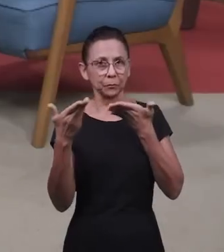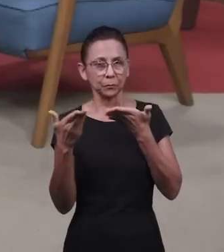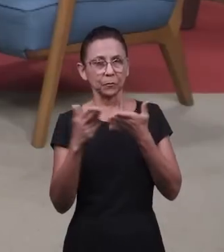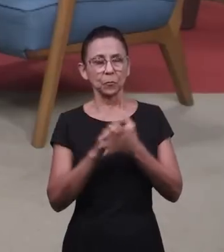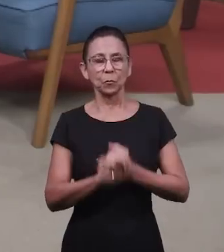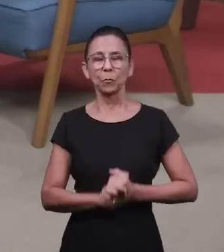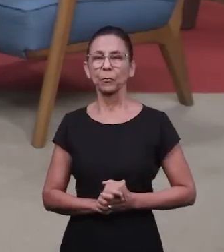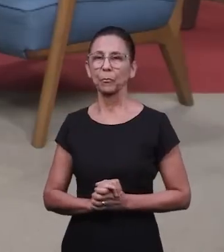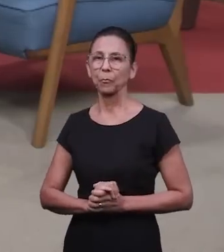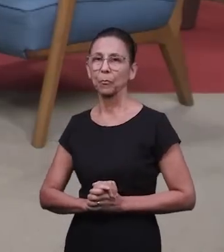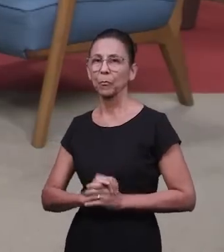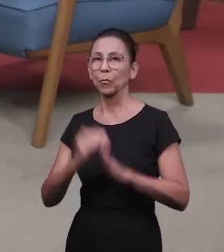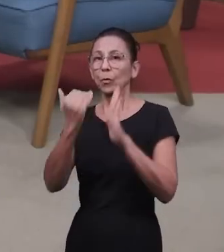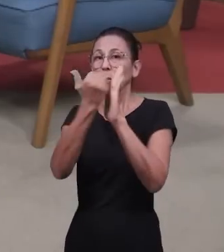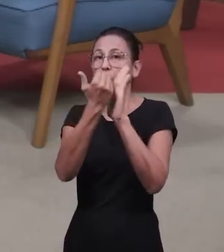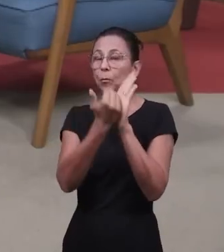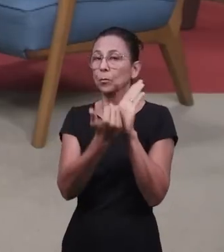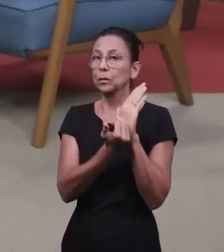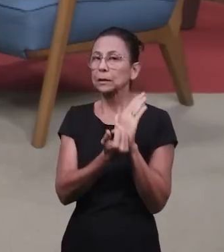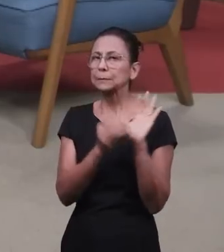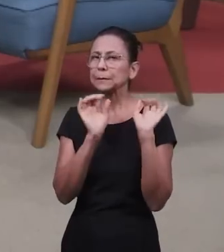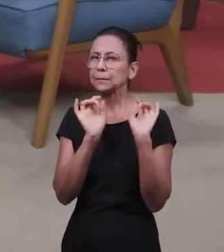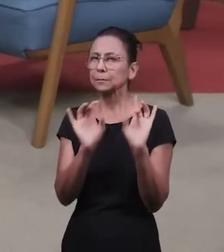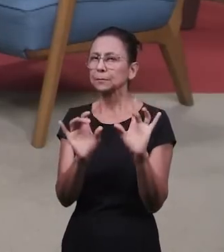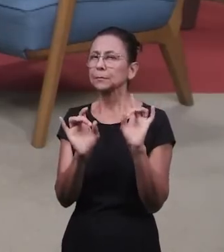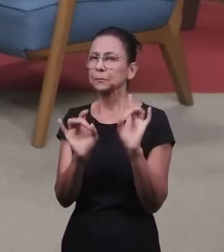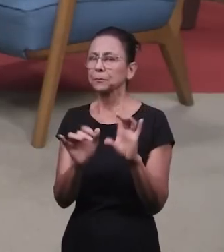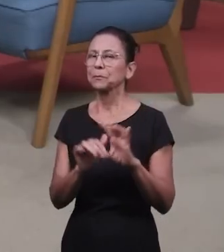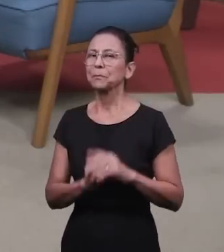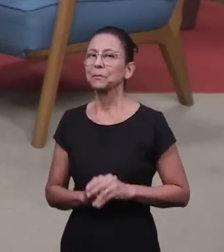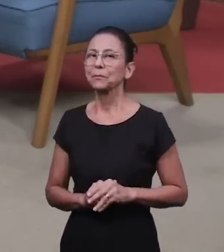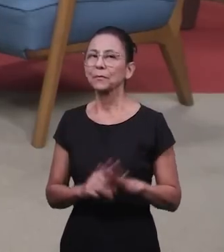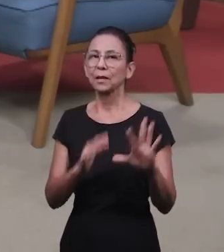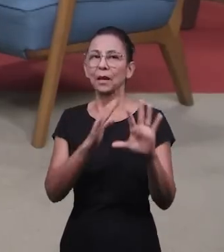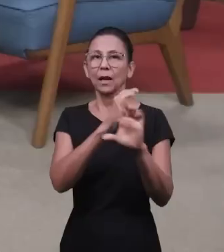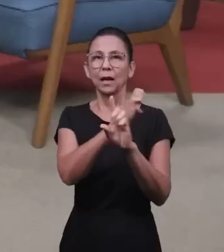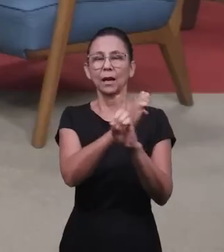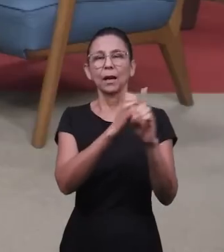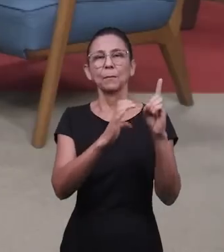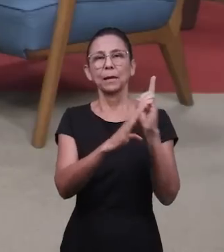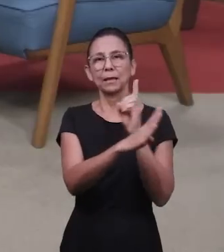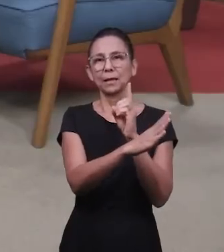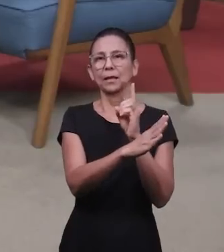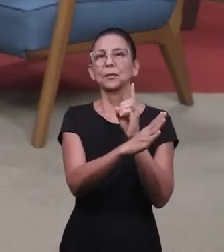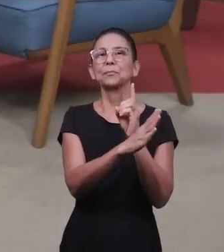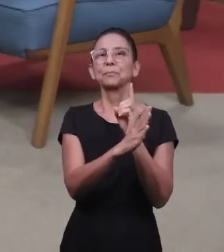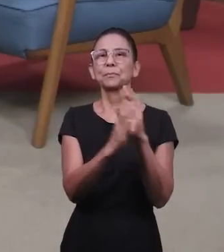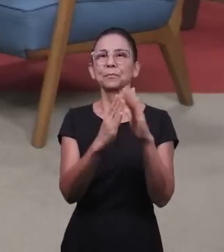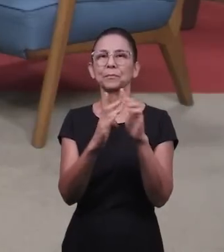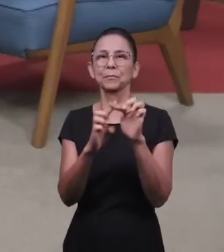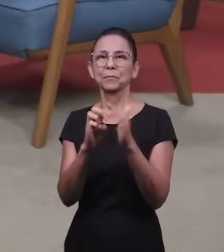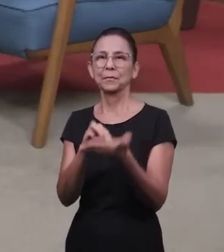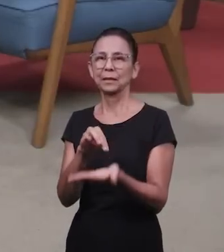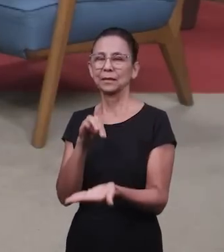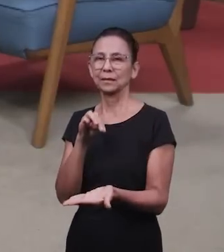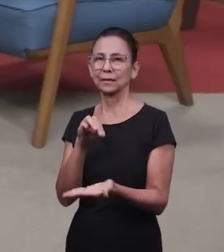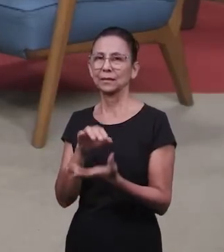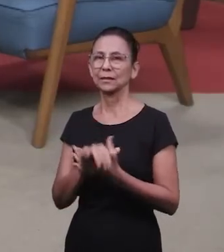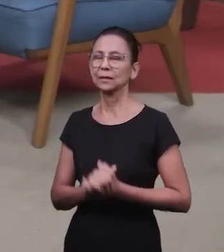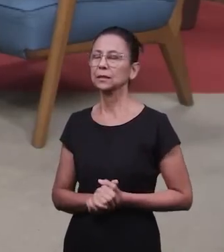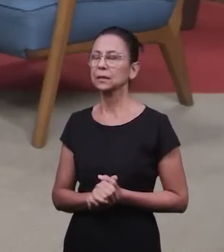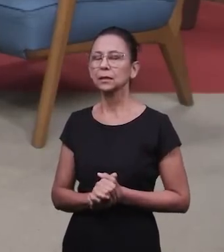para uma das programações que nós temos. Ela é muito especial. É a Escola Bíblica Dominical da Igreja Cristã